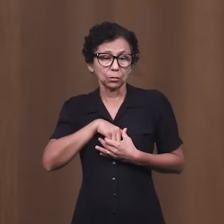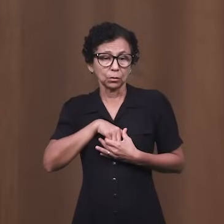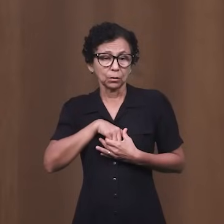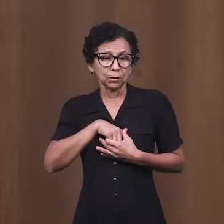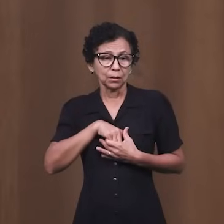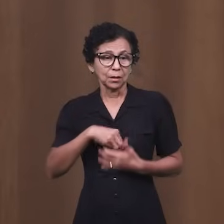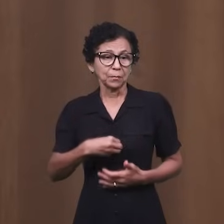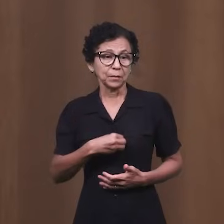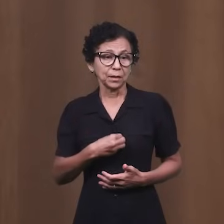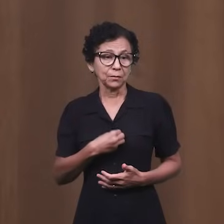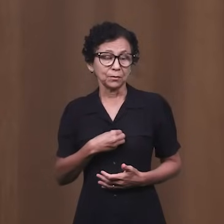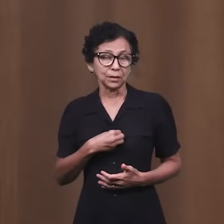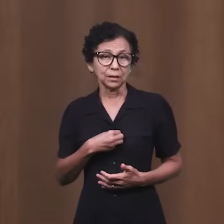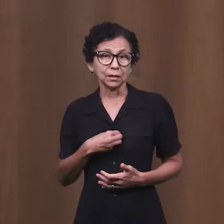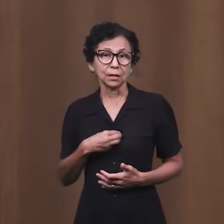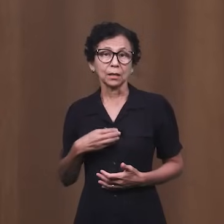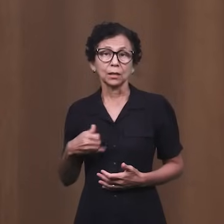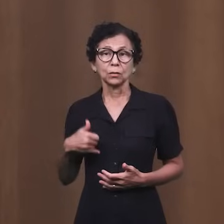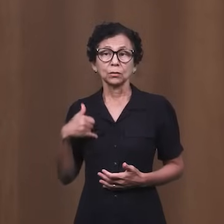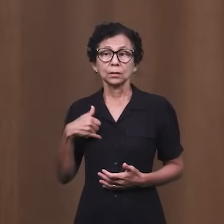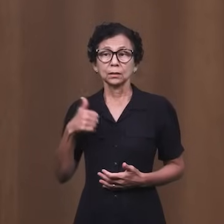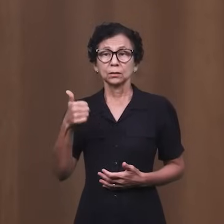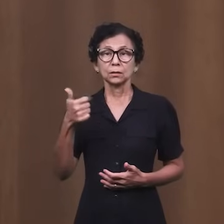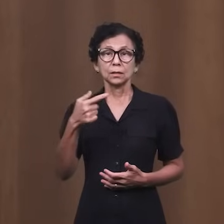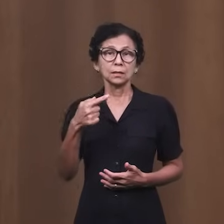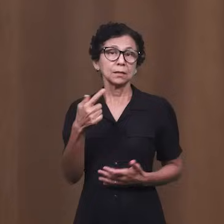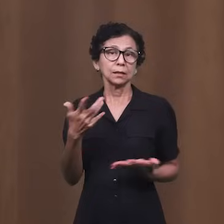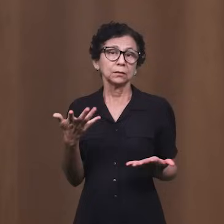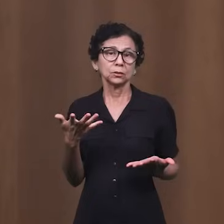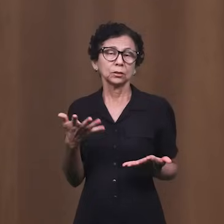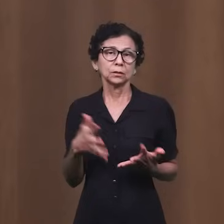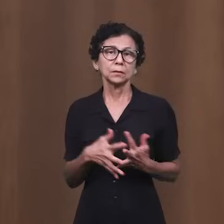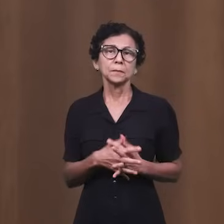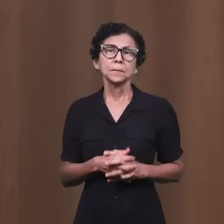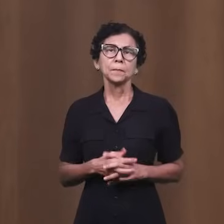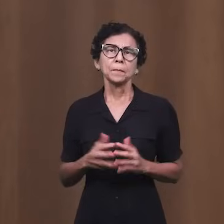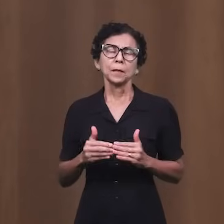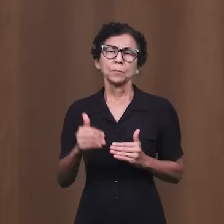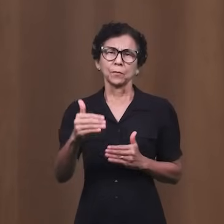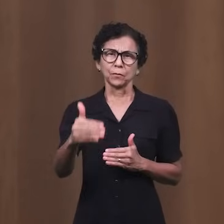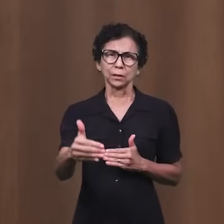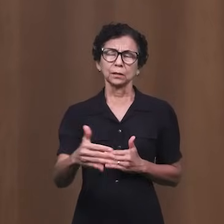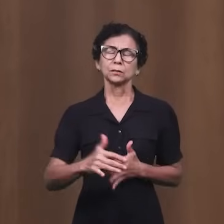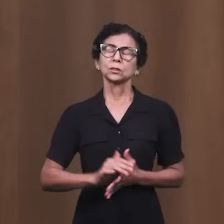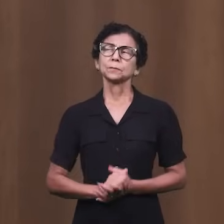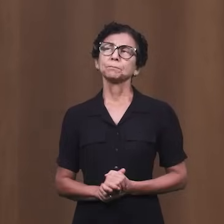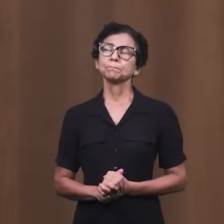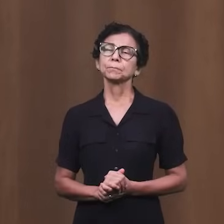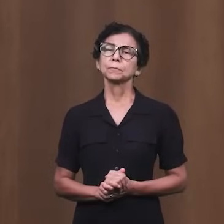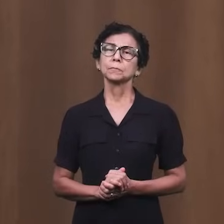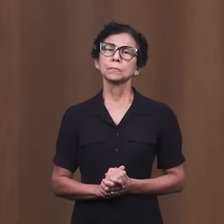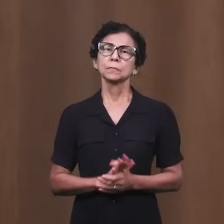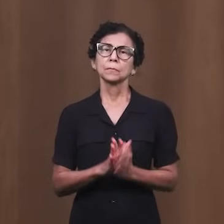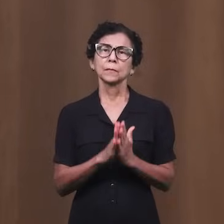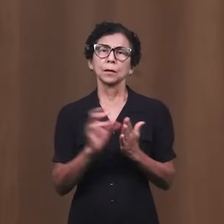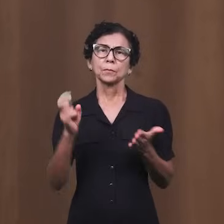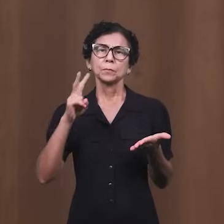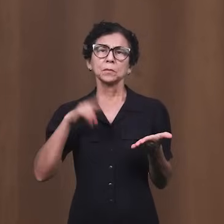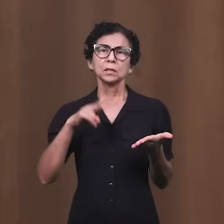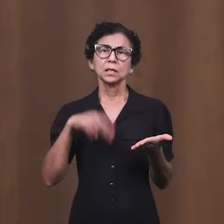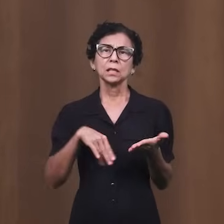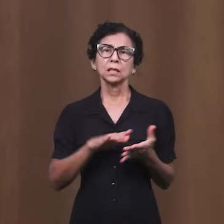eu vinha trazendo nos meus 17 anos anteriores A partir dali eu comecei a ler a